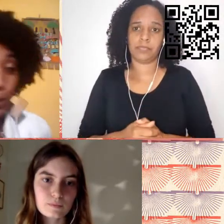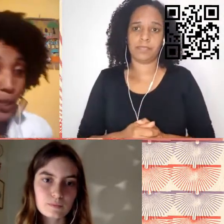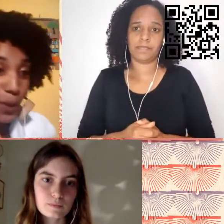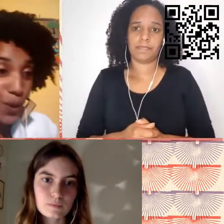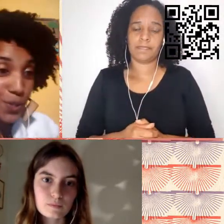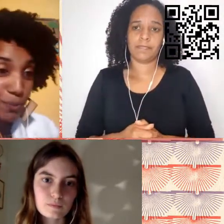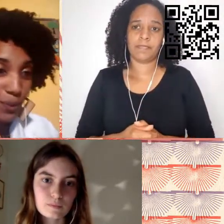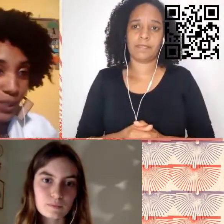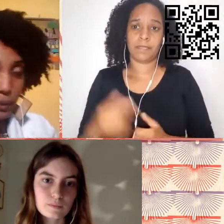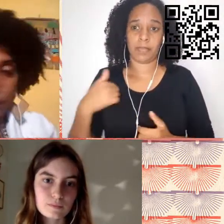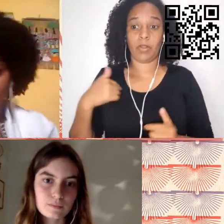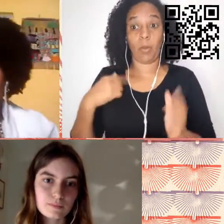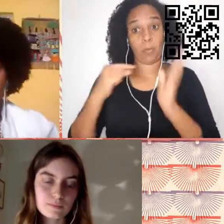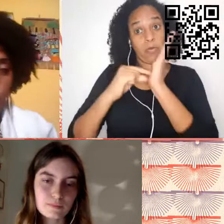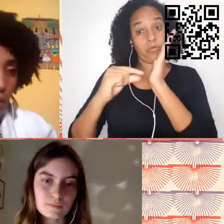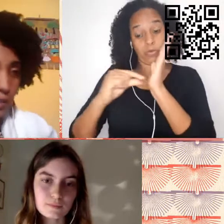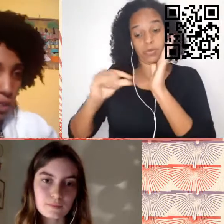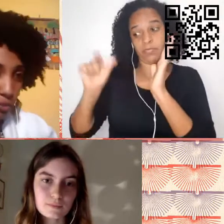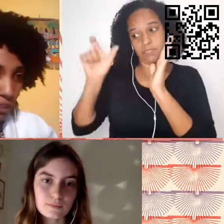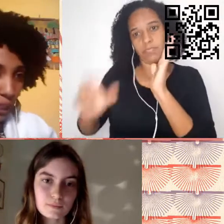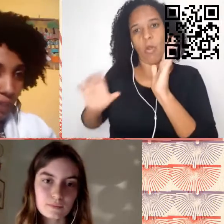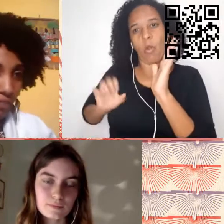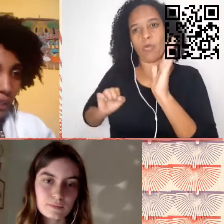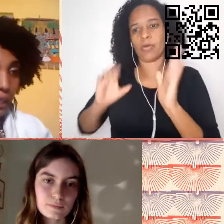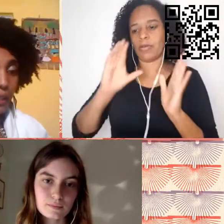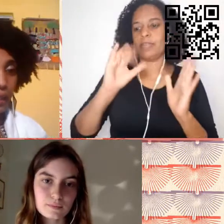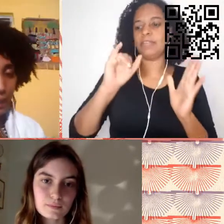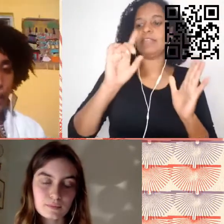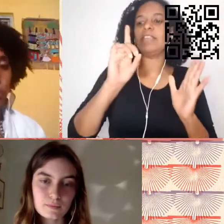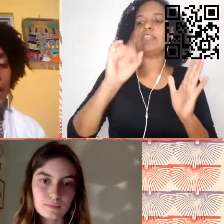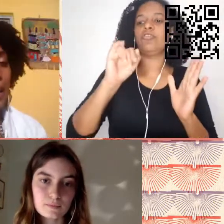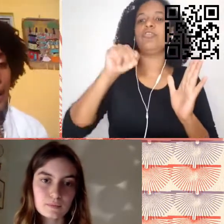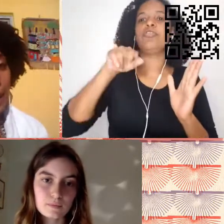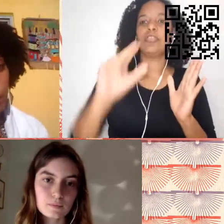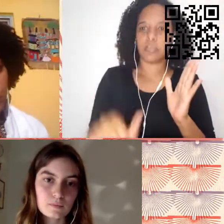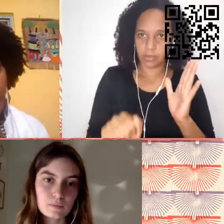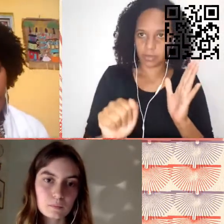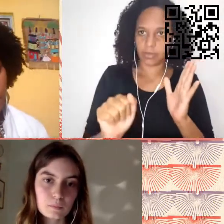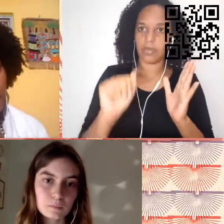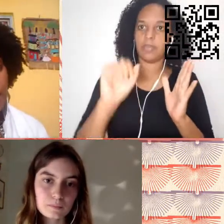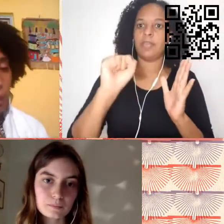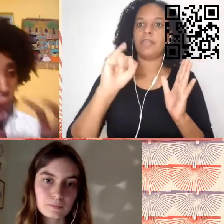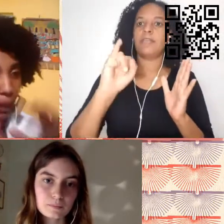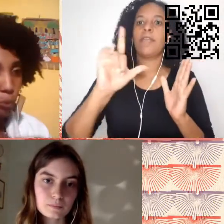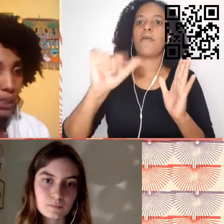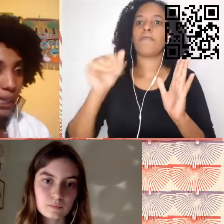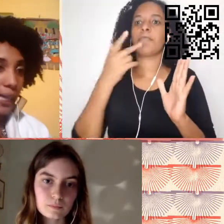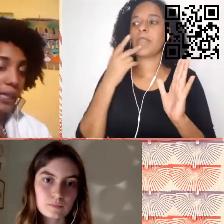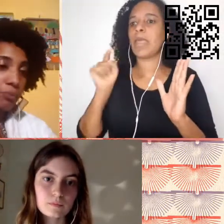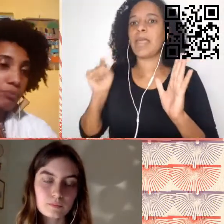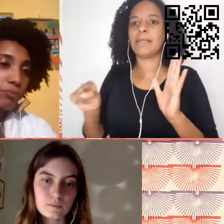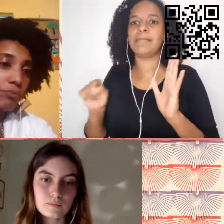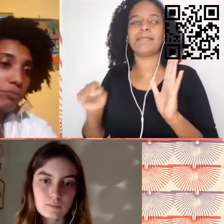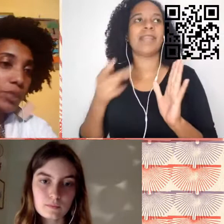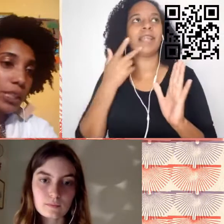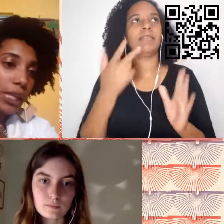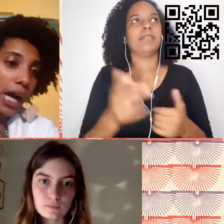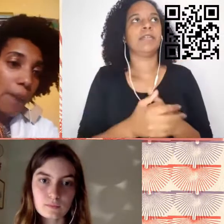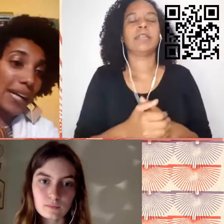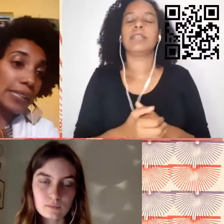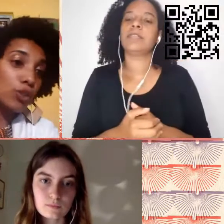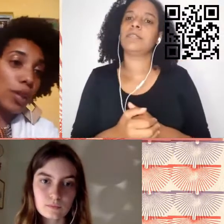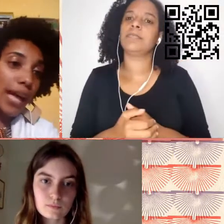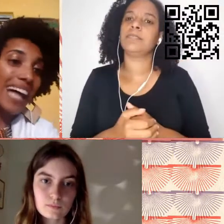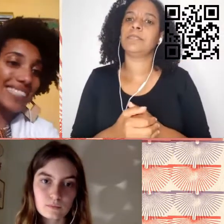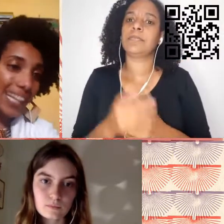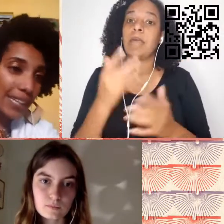tenho uma autora que eu gosto muito, que é a Cidinha Silva, que ela fala que a literatura negra ela não está presa a uma única...